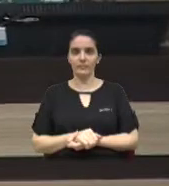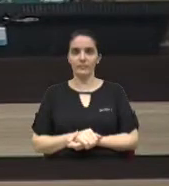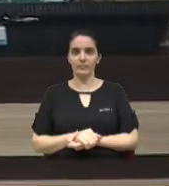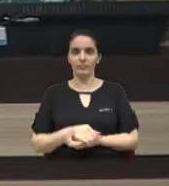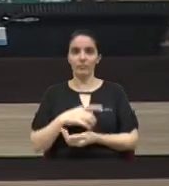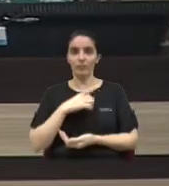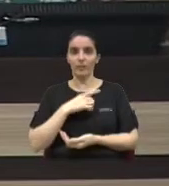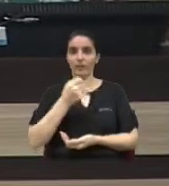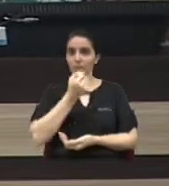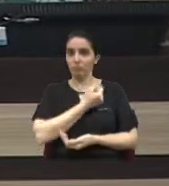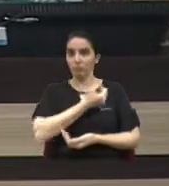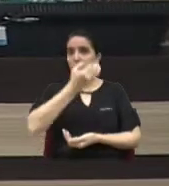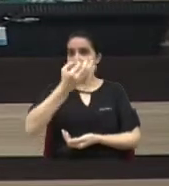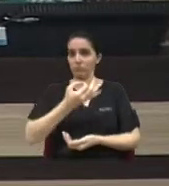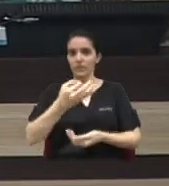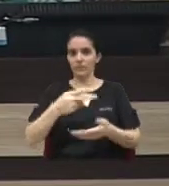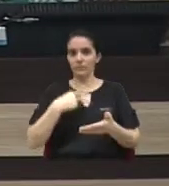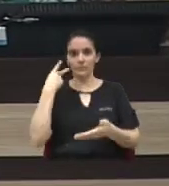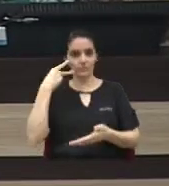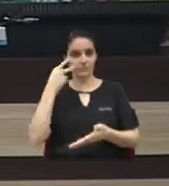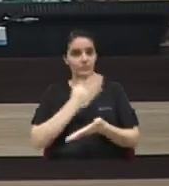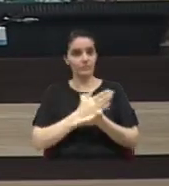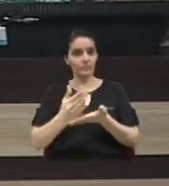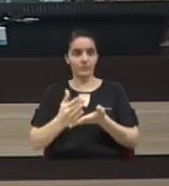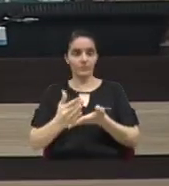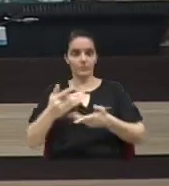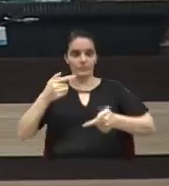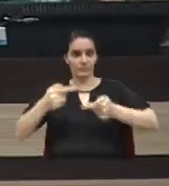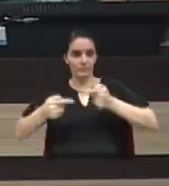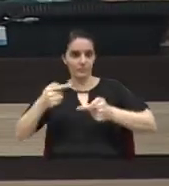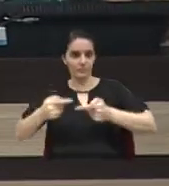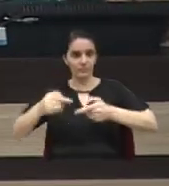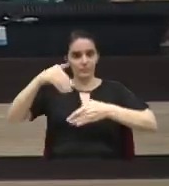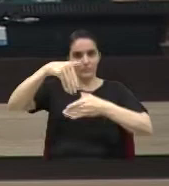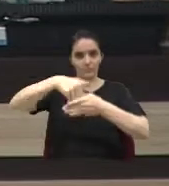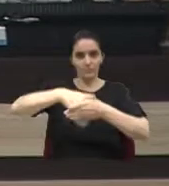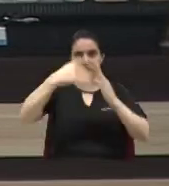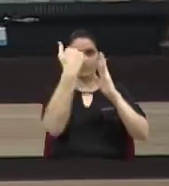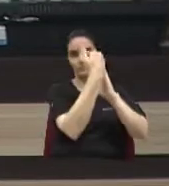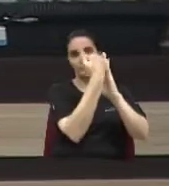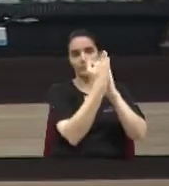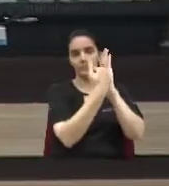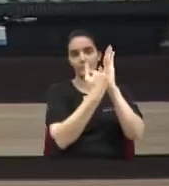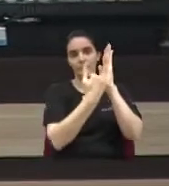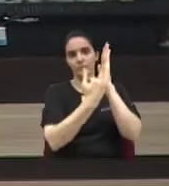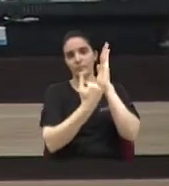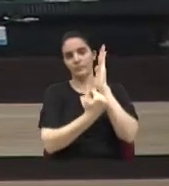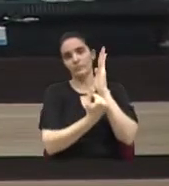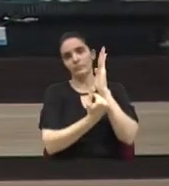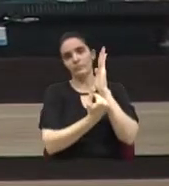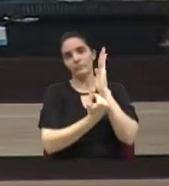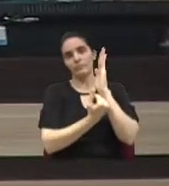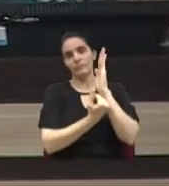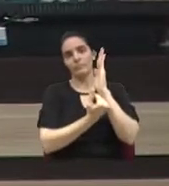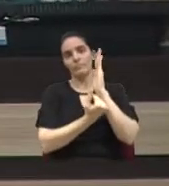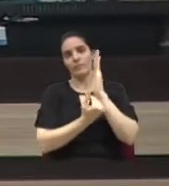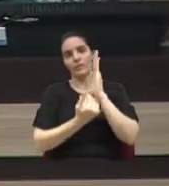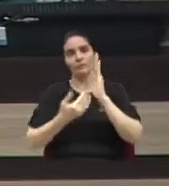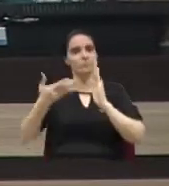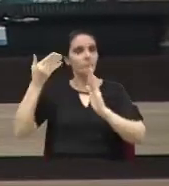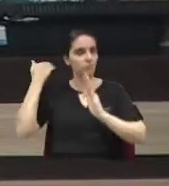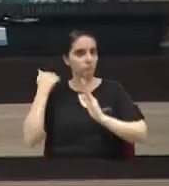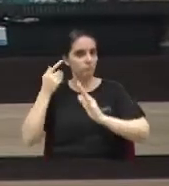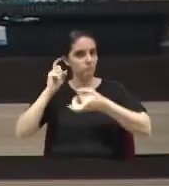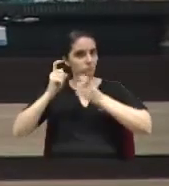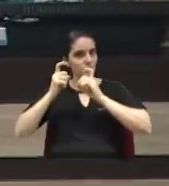Havendo número regimental, essa presidência dá para iniciar a discussão e votação da matéria restante da sessão do dia 2